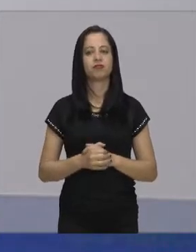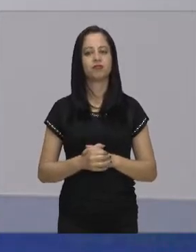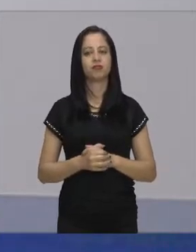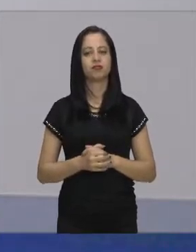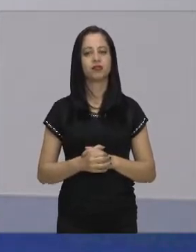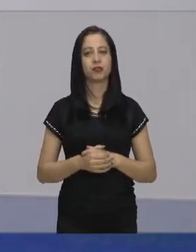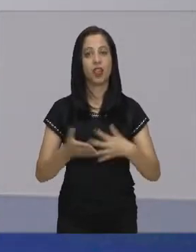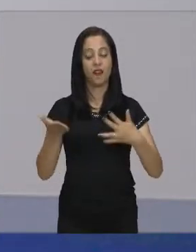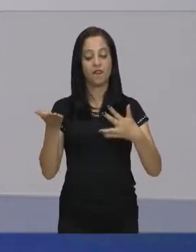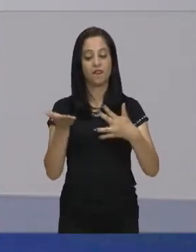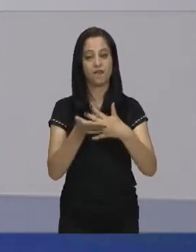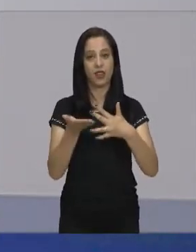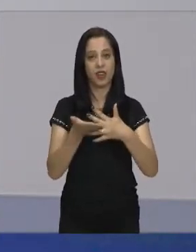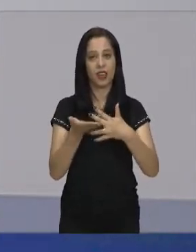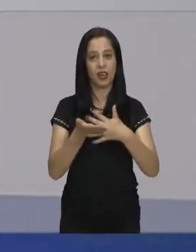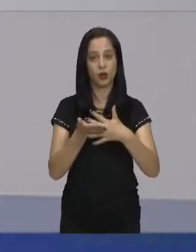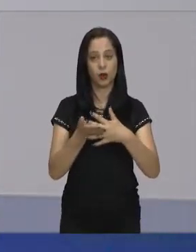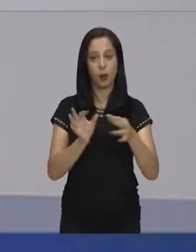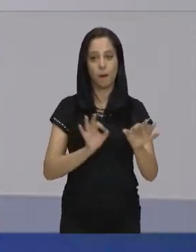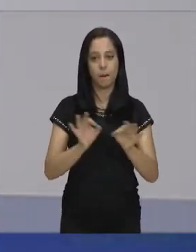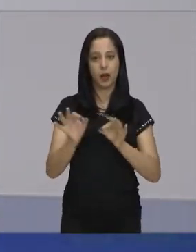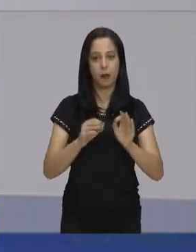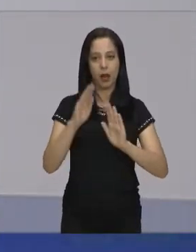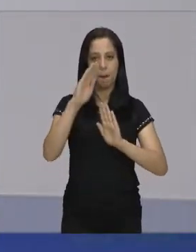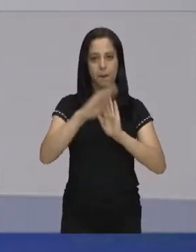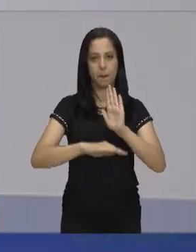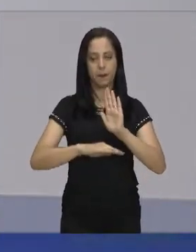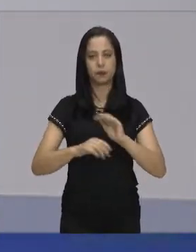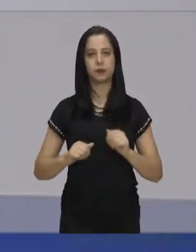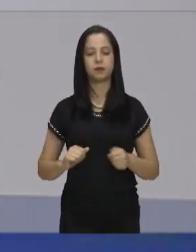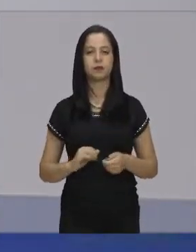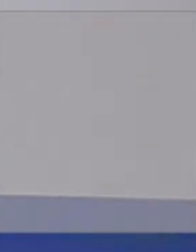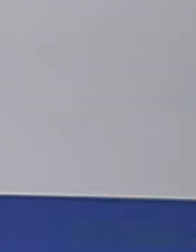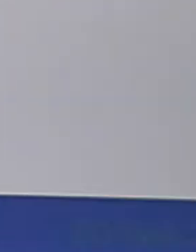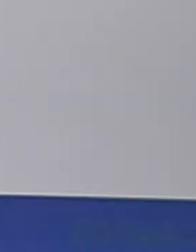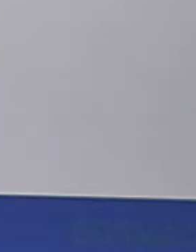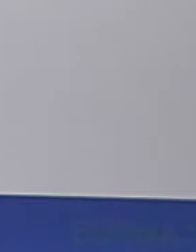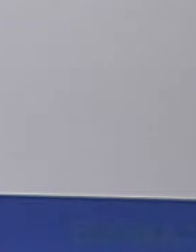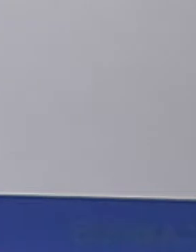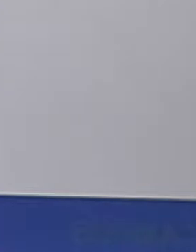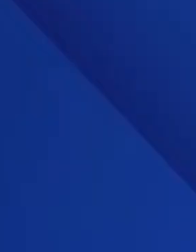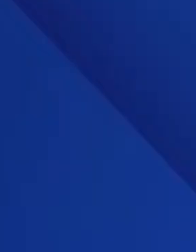Suspendemos a sessão por alguns instantes para organização da pauta.